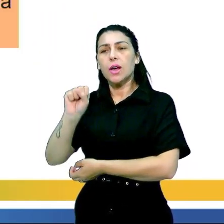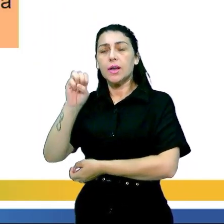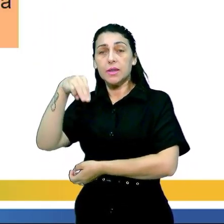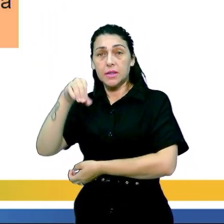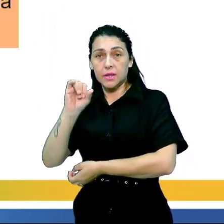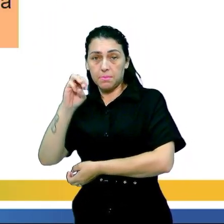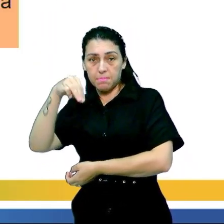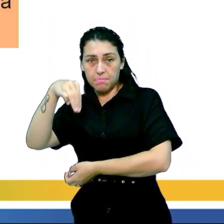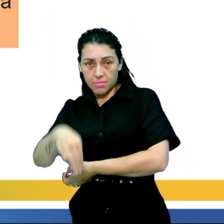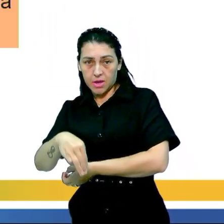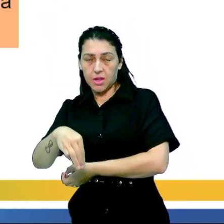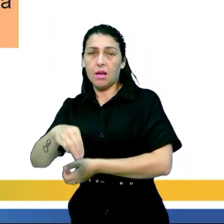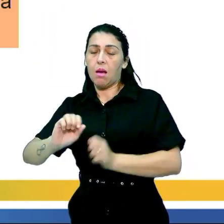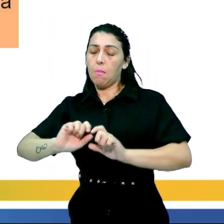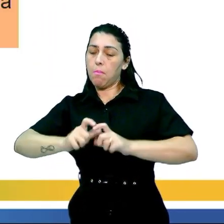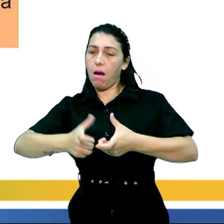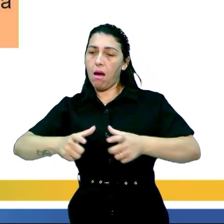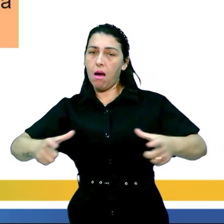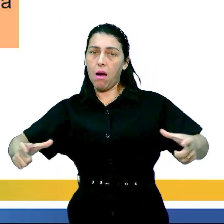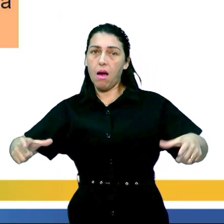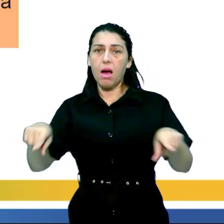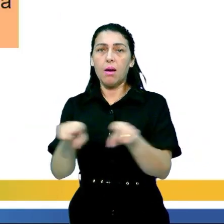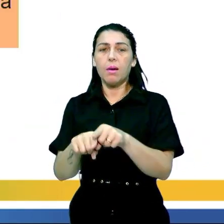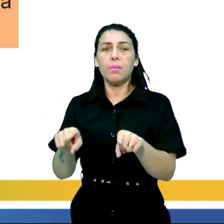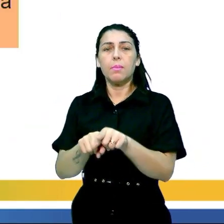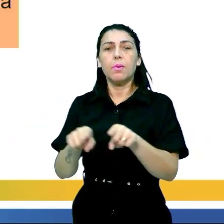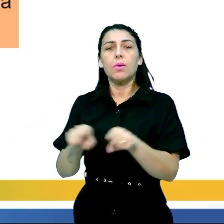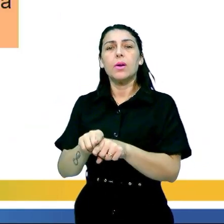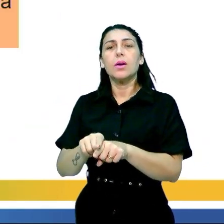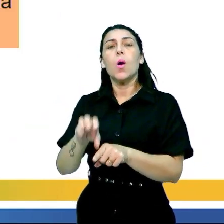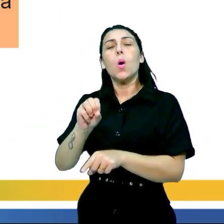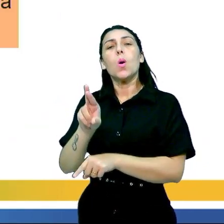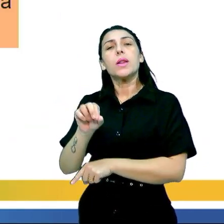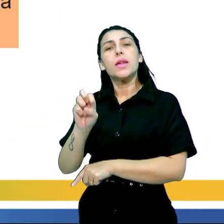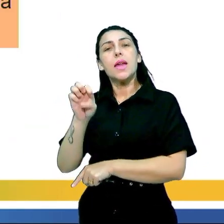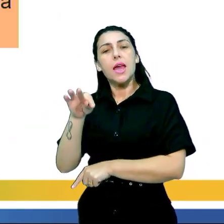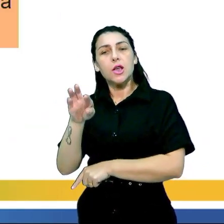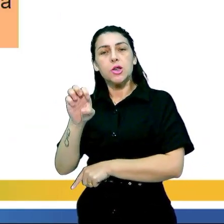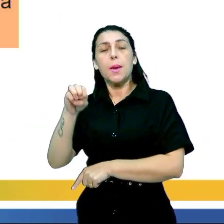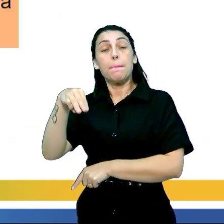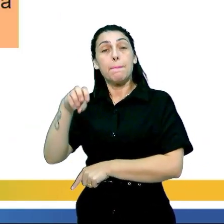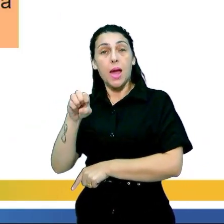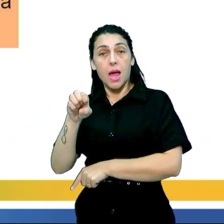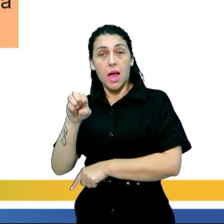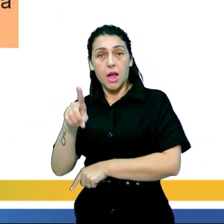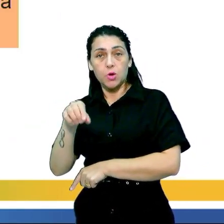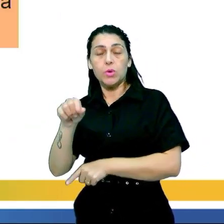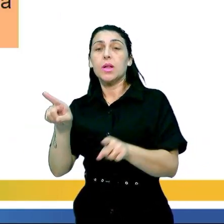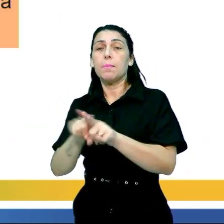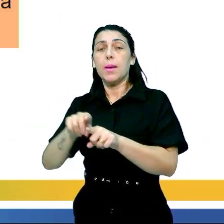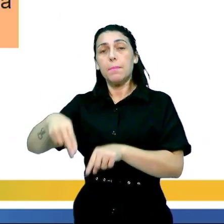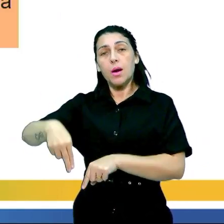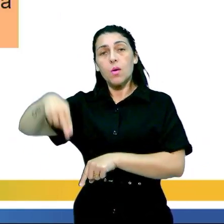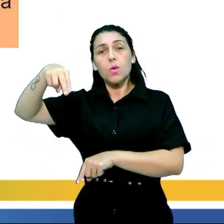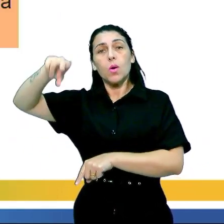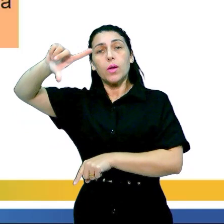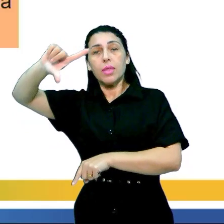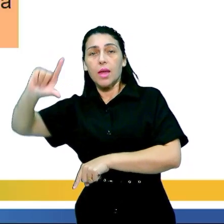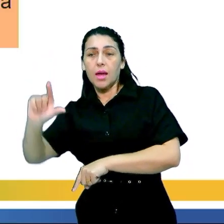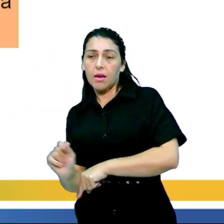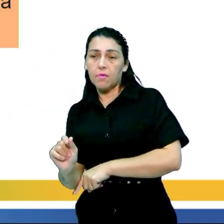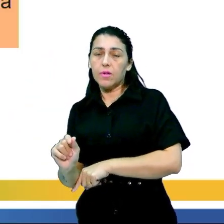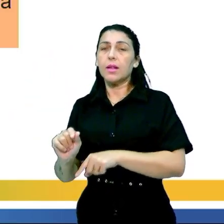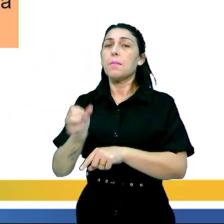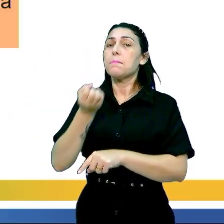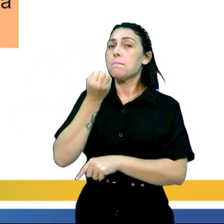de Jasmim, expandindo-se inclusive para o Oriente Médio e também para o norte da África. Bem,